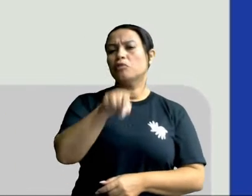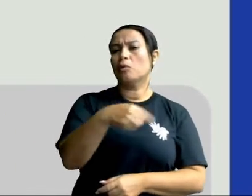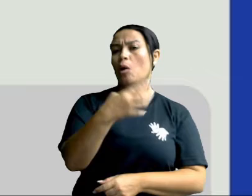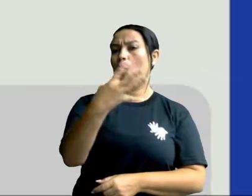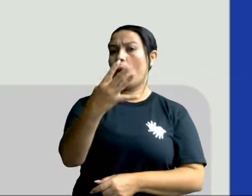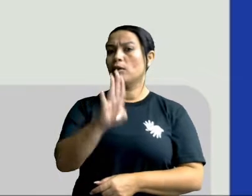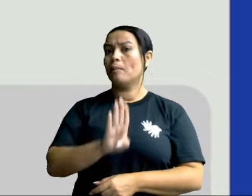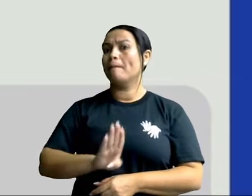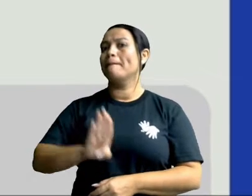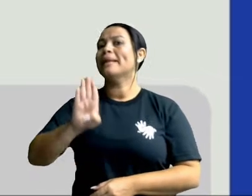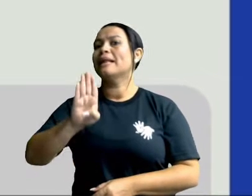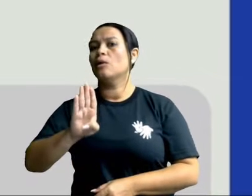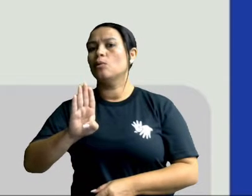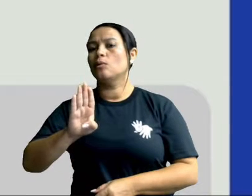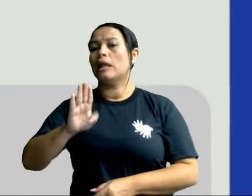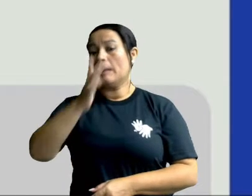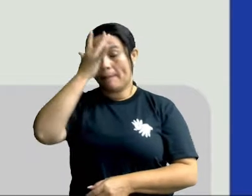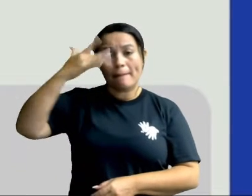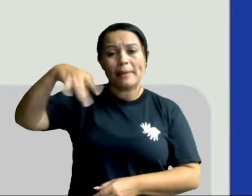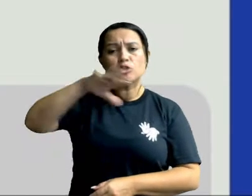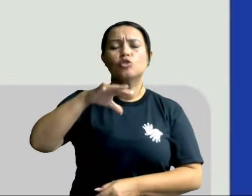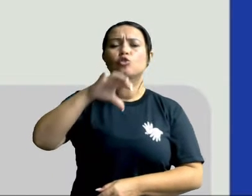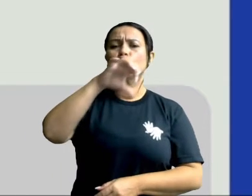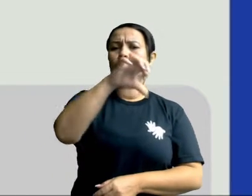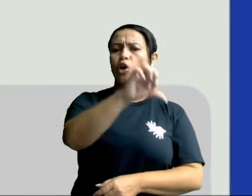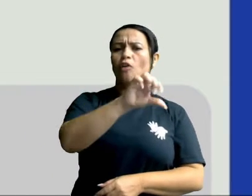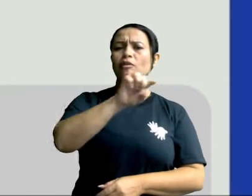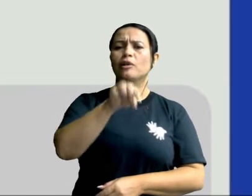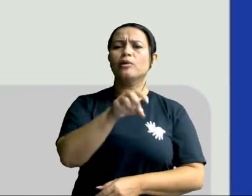bilhão de habitantes, com